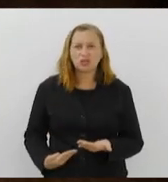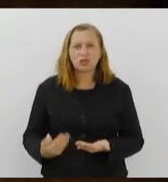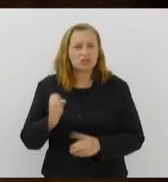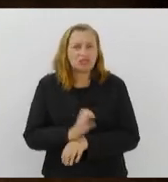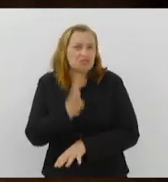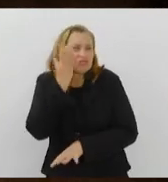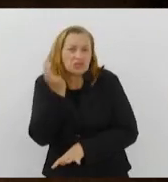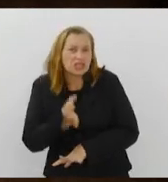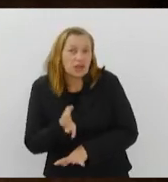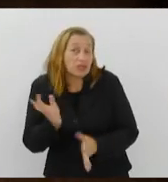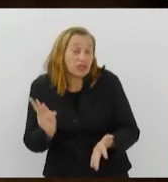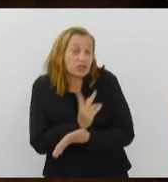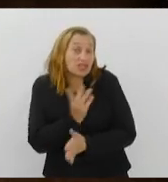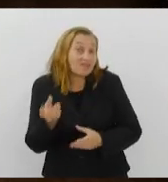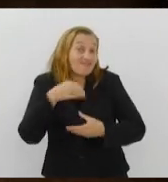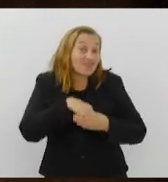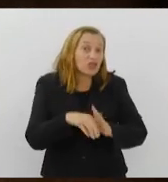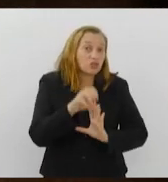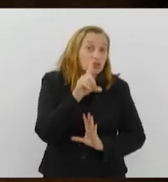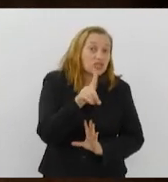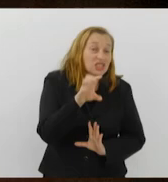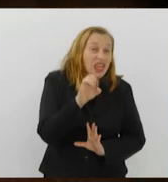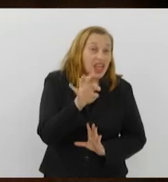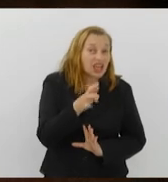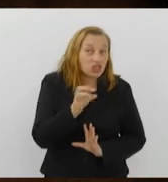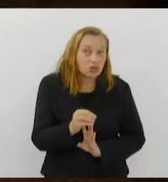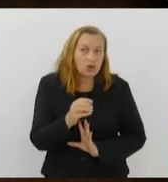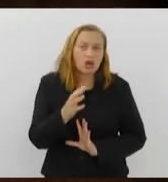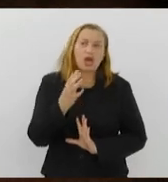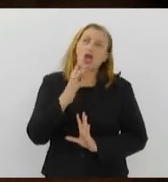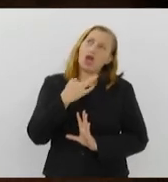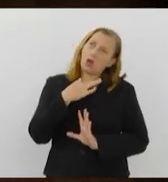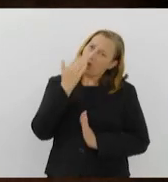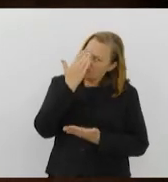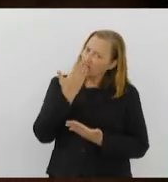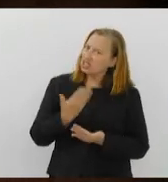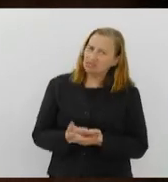está acontecendo dentro do DETRO. Eu acredito que o governador não saiba.